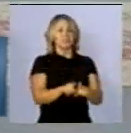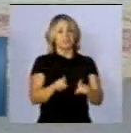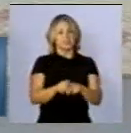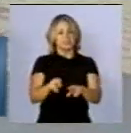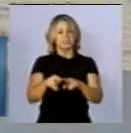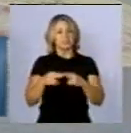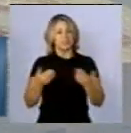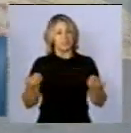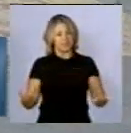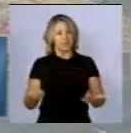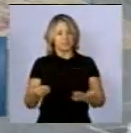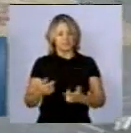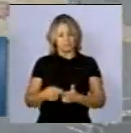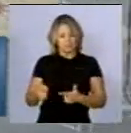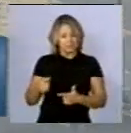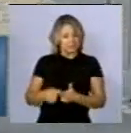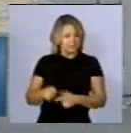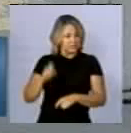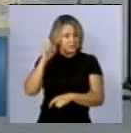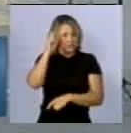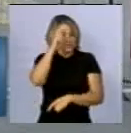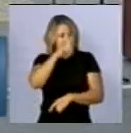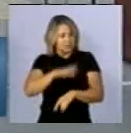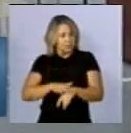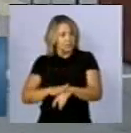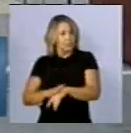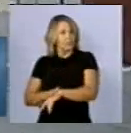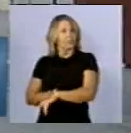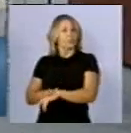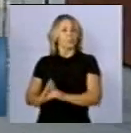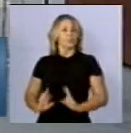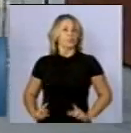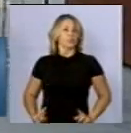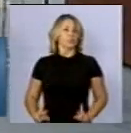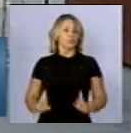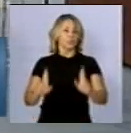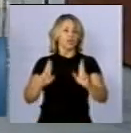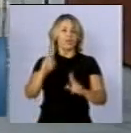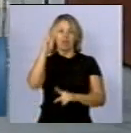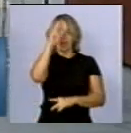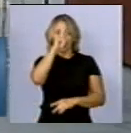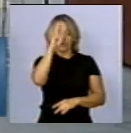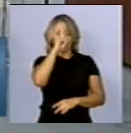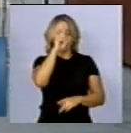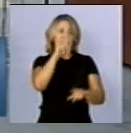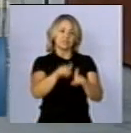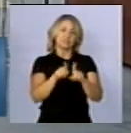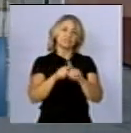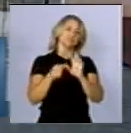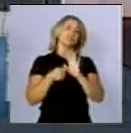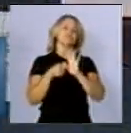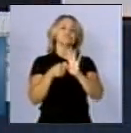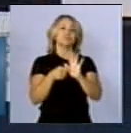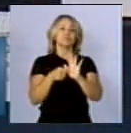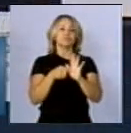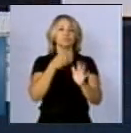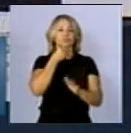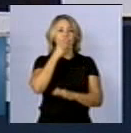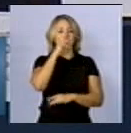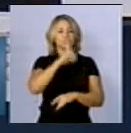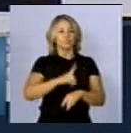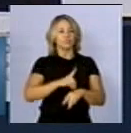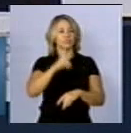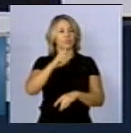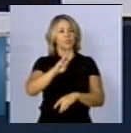e consequência muito grave leucemia e aqui eu eu relembro que trouxe o Dr Wilson